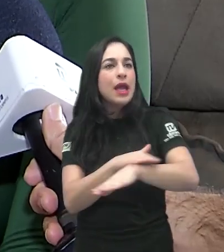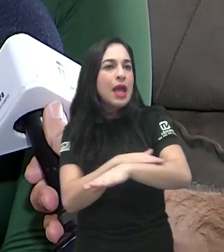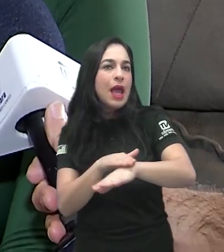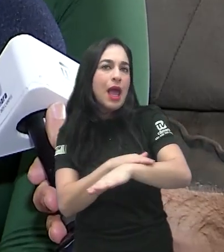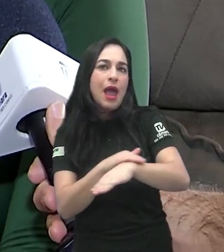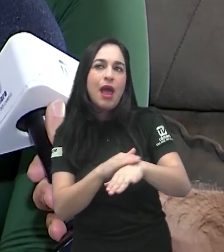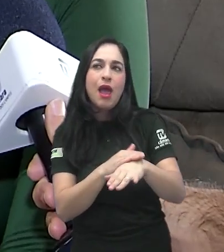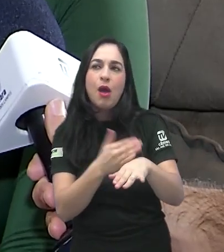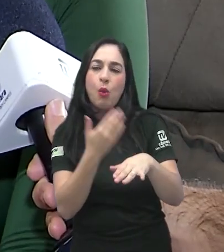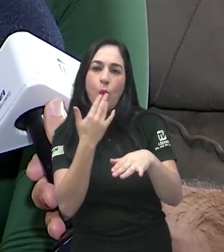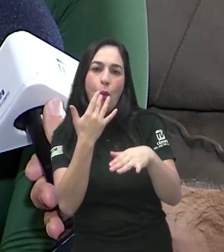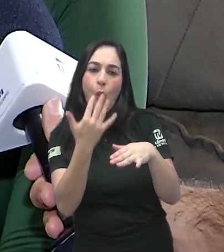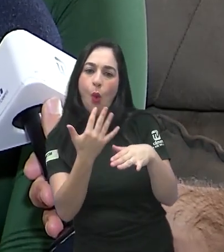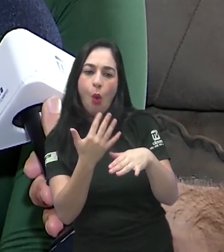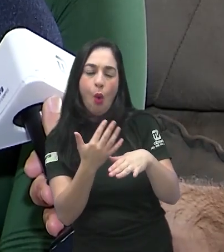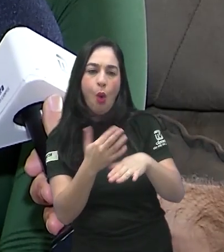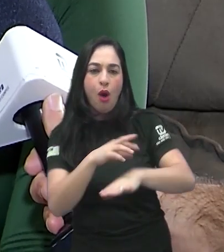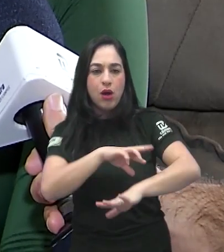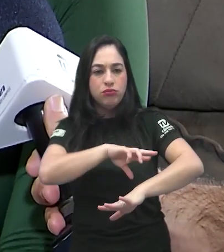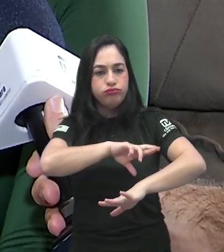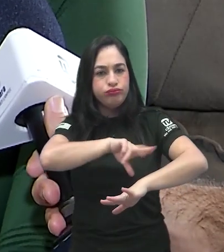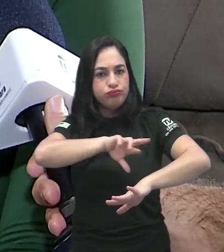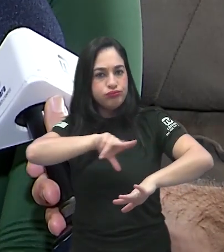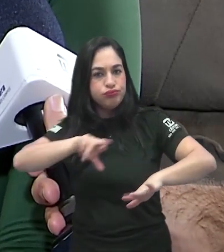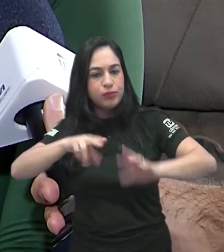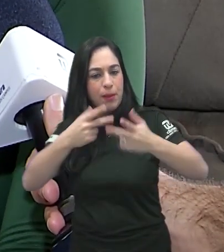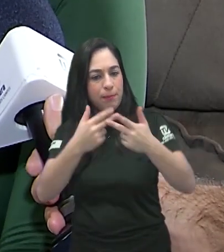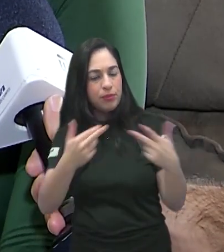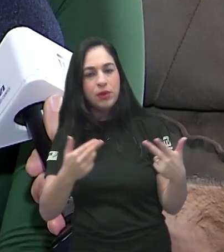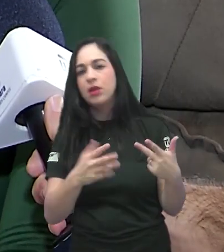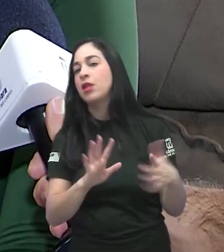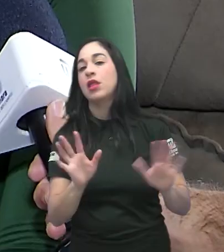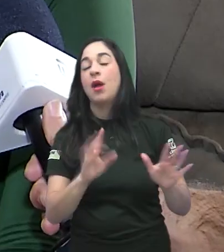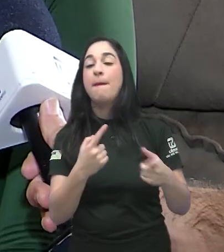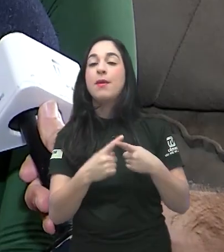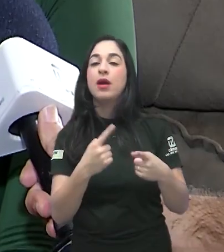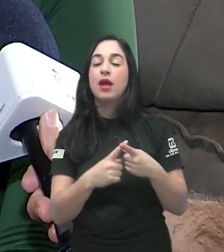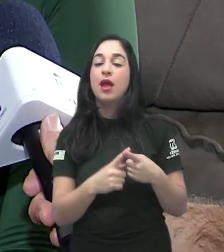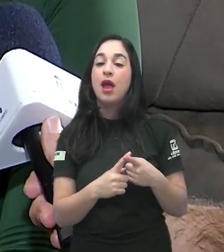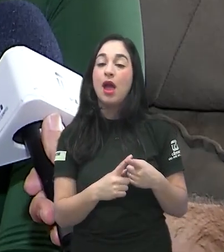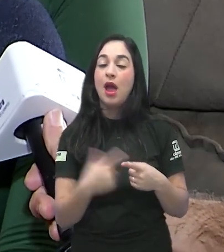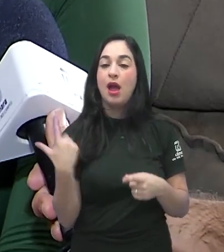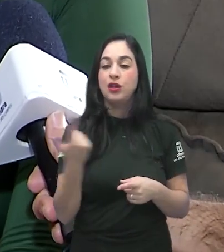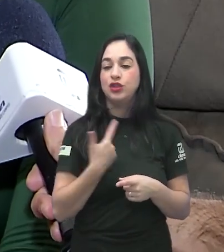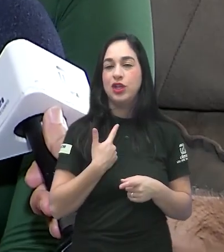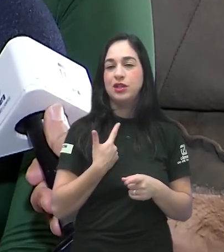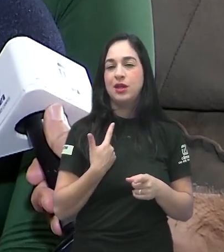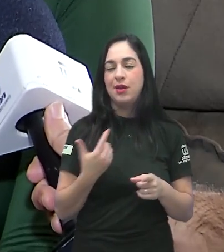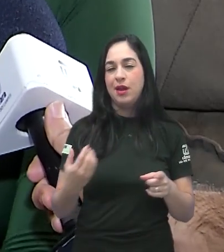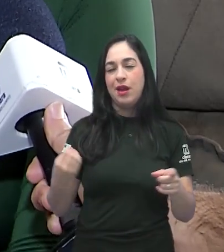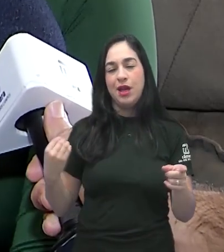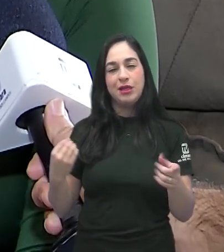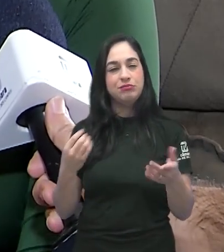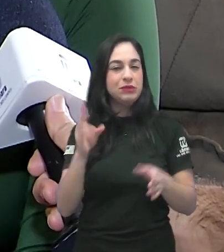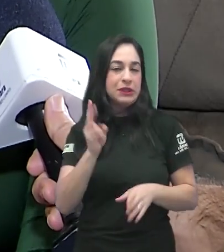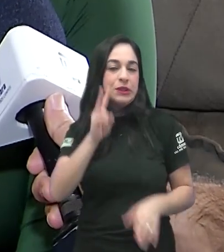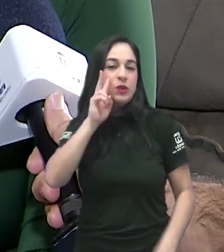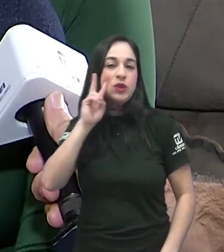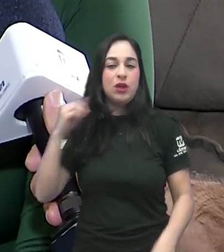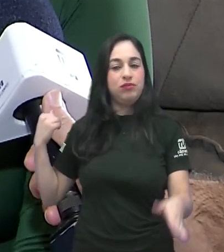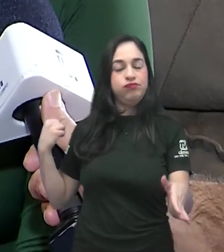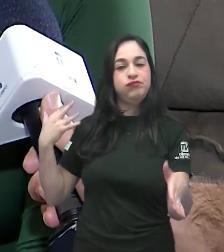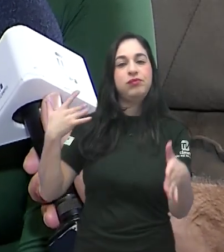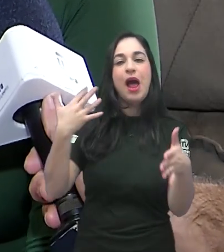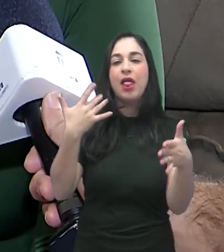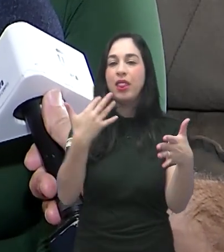ou raça, eu acho que é por conta que a nossa voz sempre foi muito silenciada. Então, não é somente por